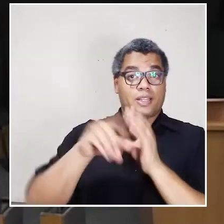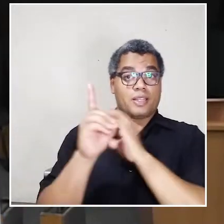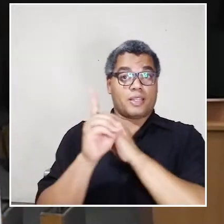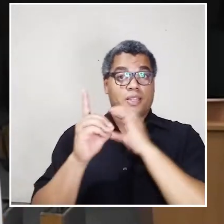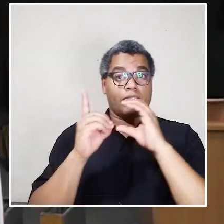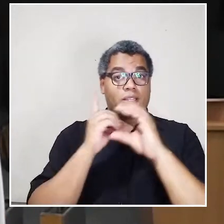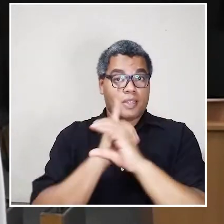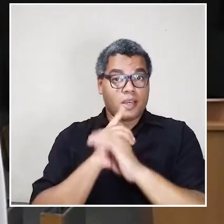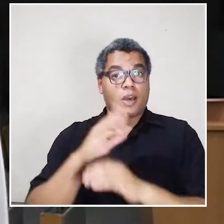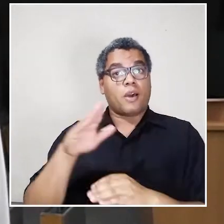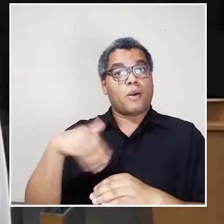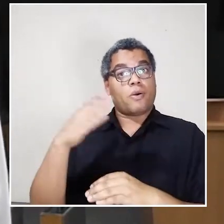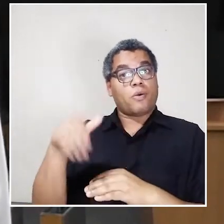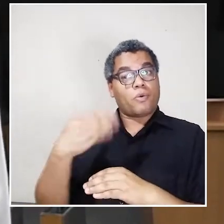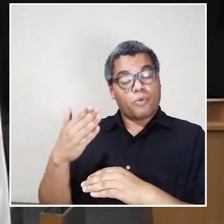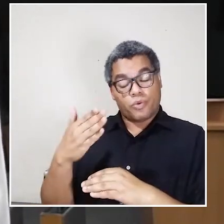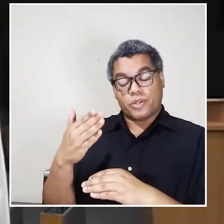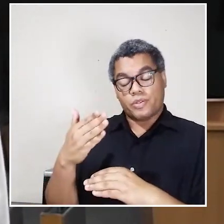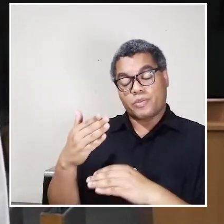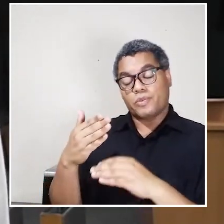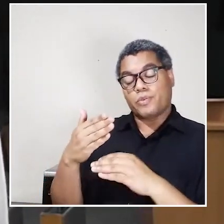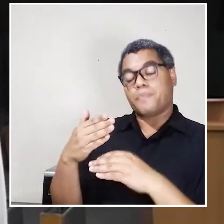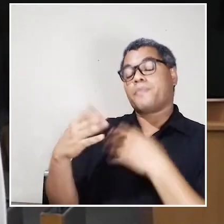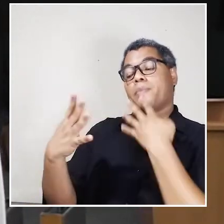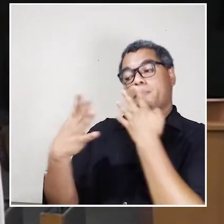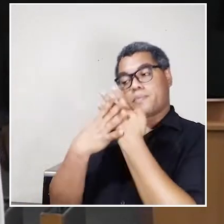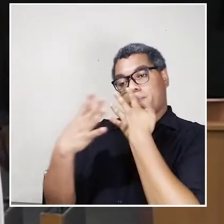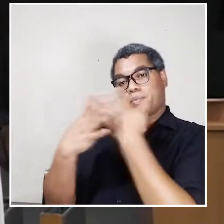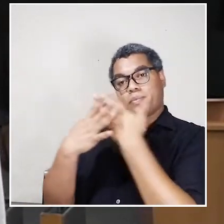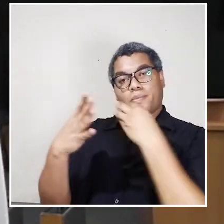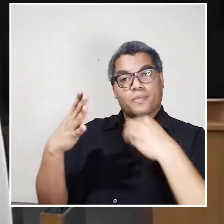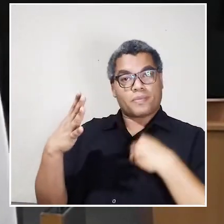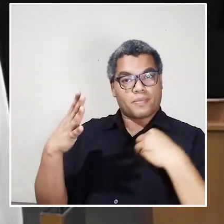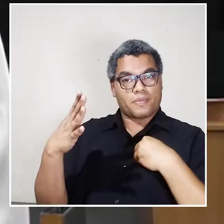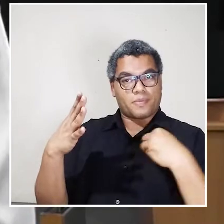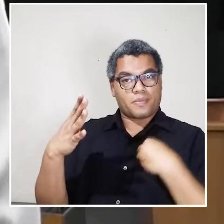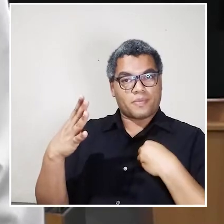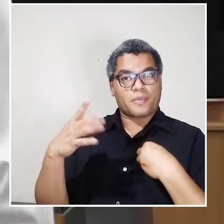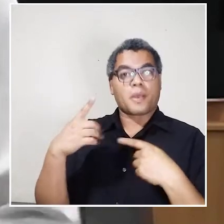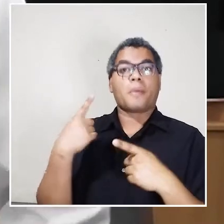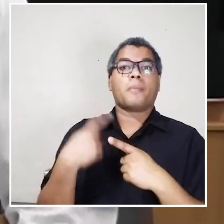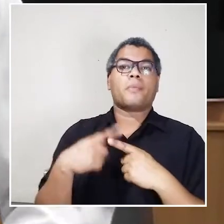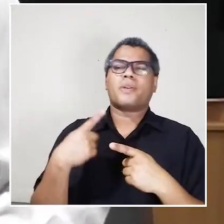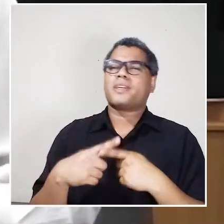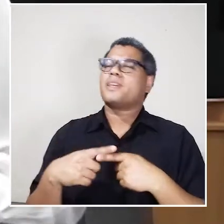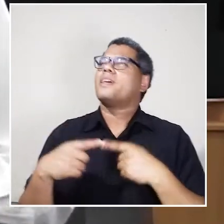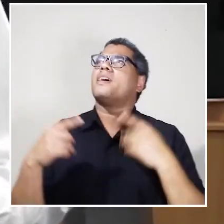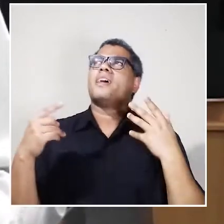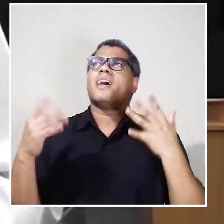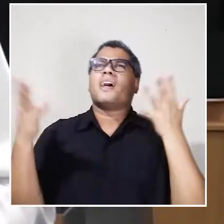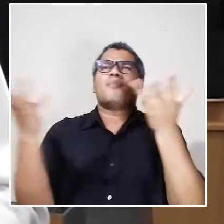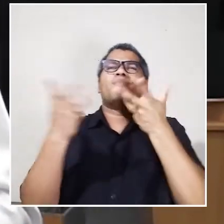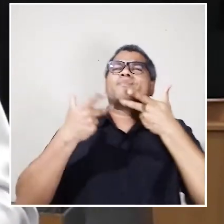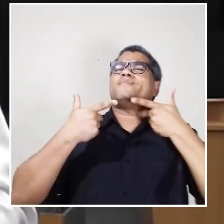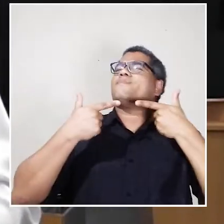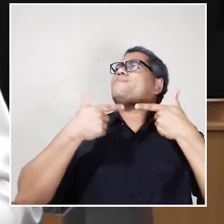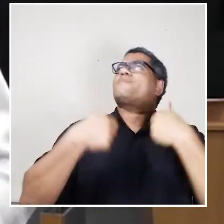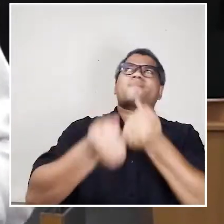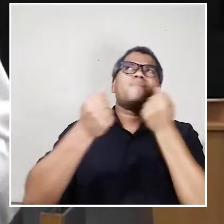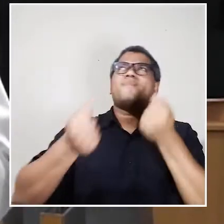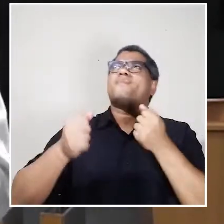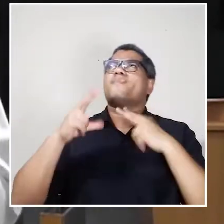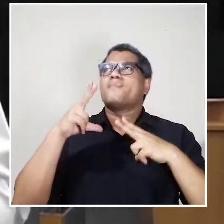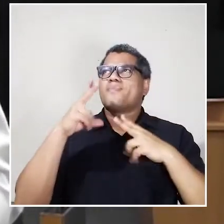se trata de exercermos a confissão de pecados, devido à sublimidade,